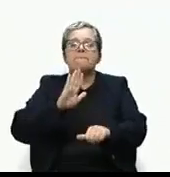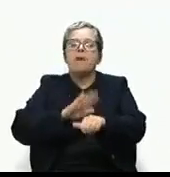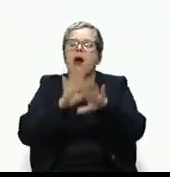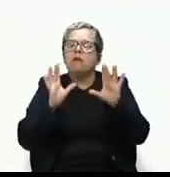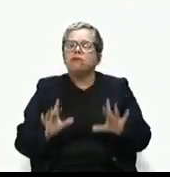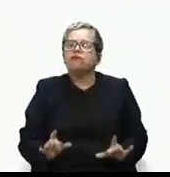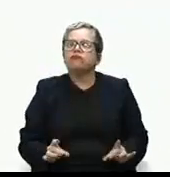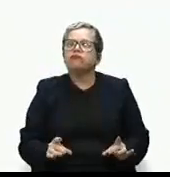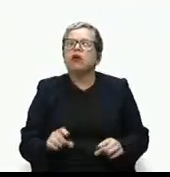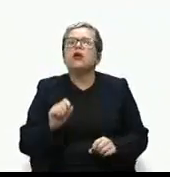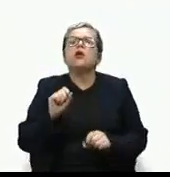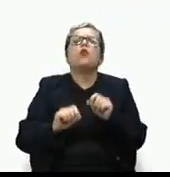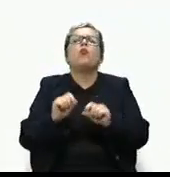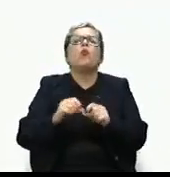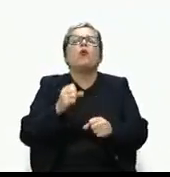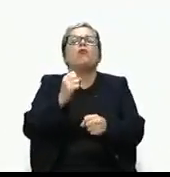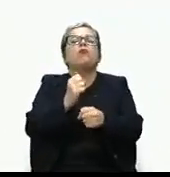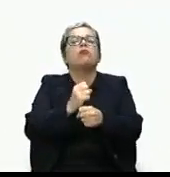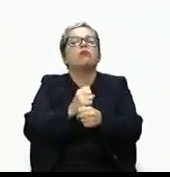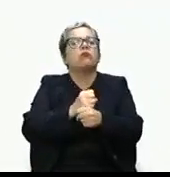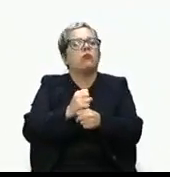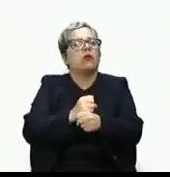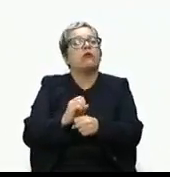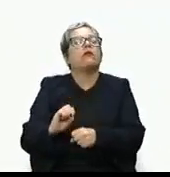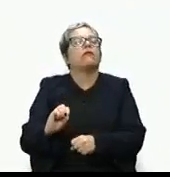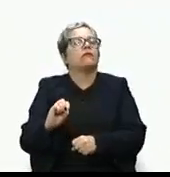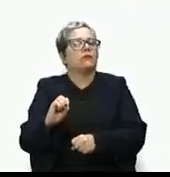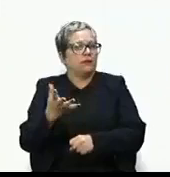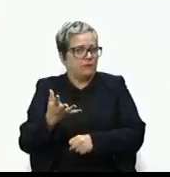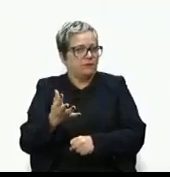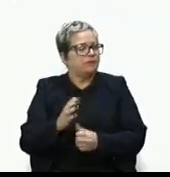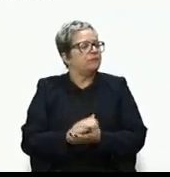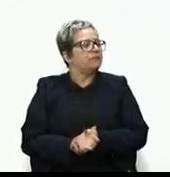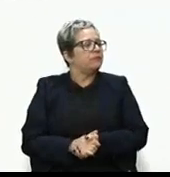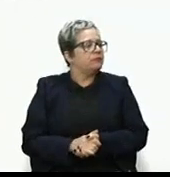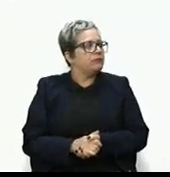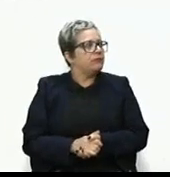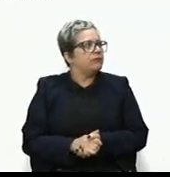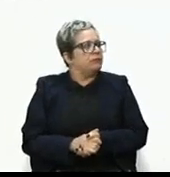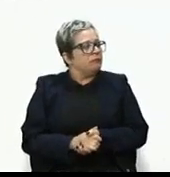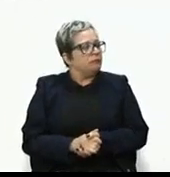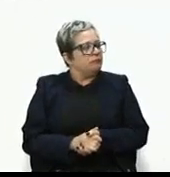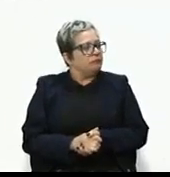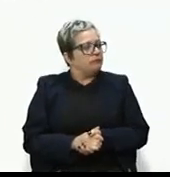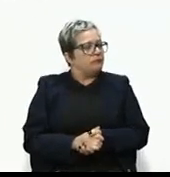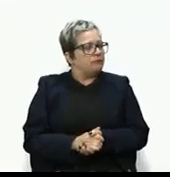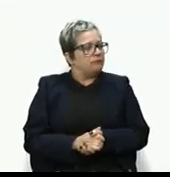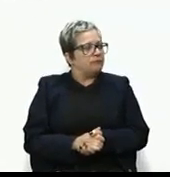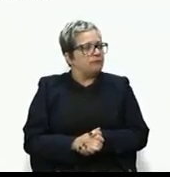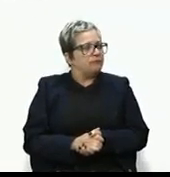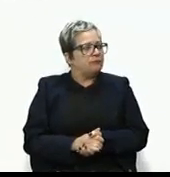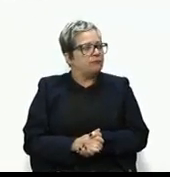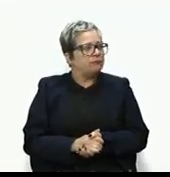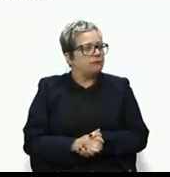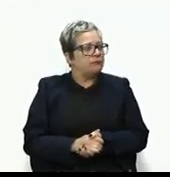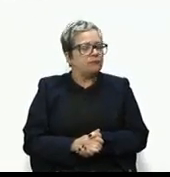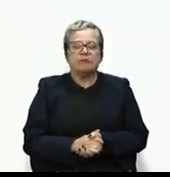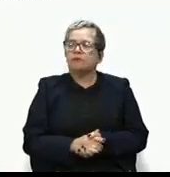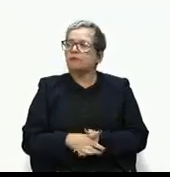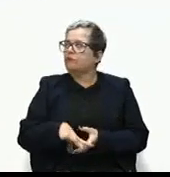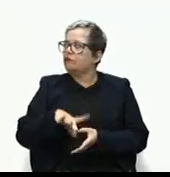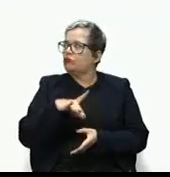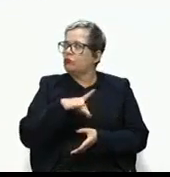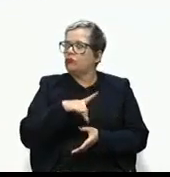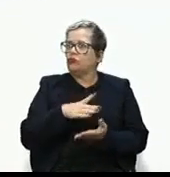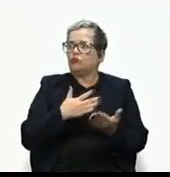faturamento e em que ano de funcionamento isso ocorreu? Vamos voltar, então, na matriz. Nós temos